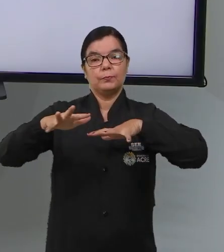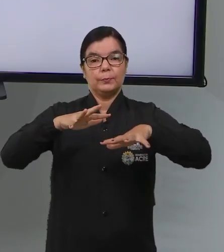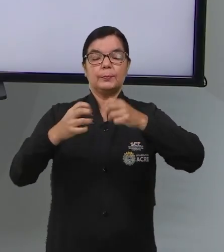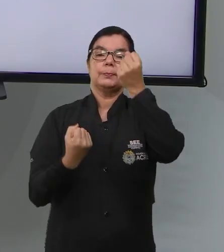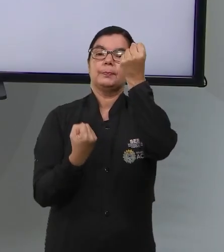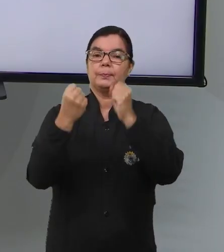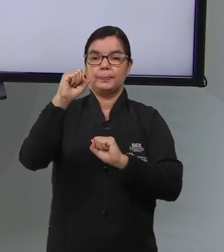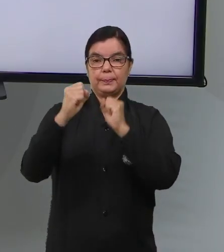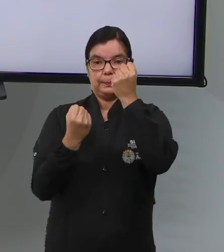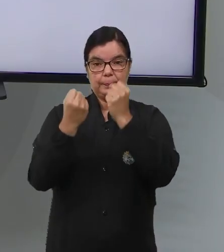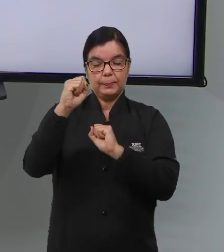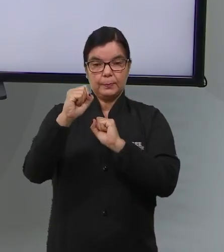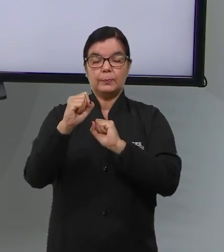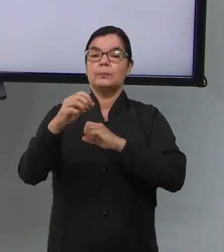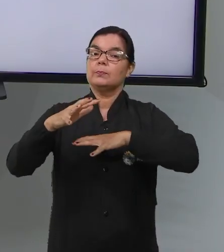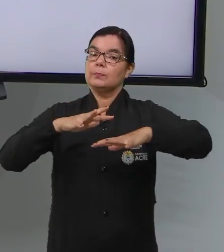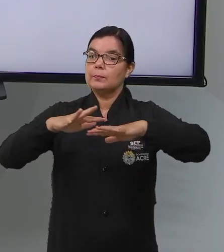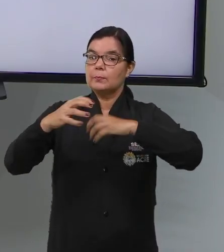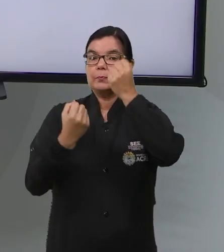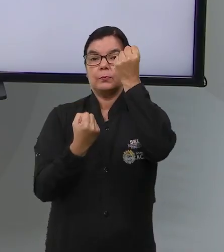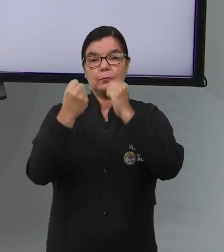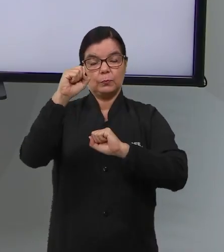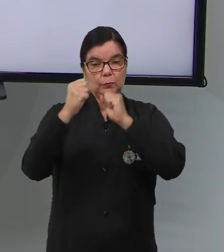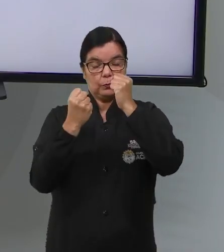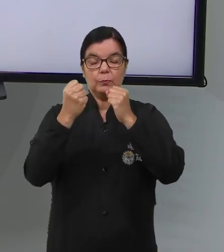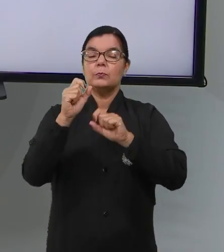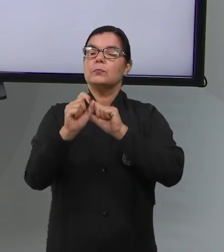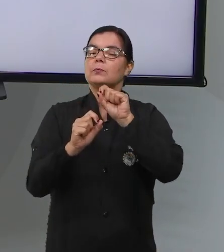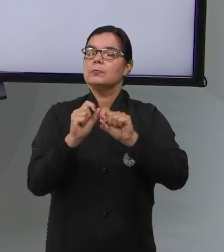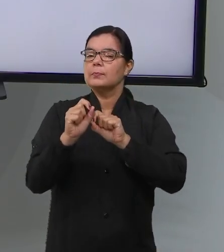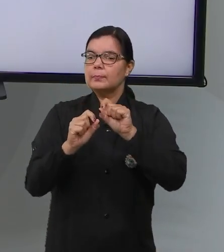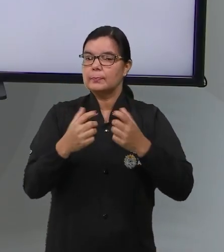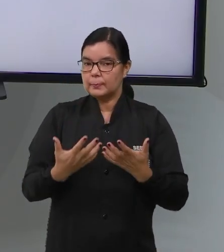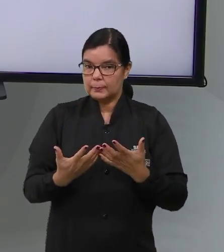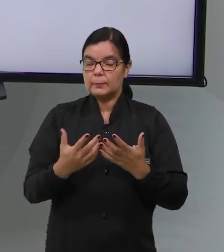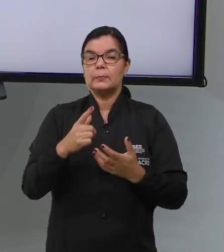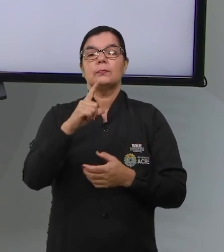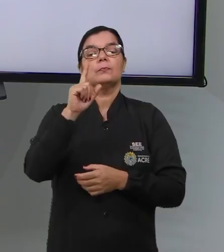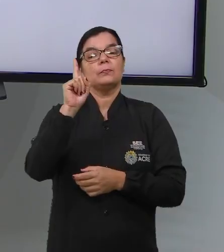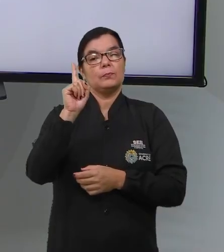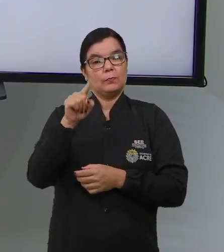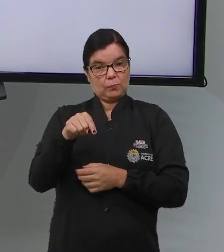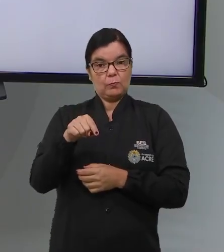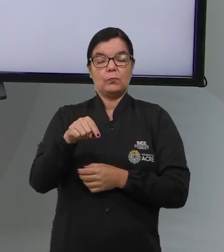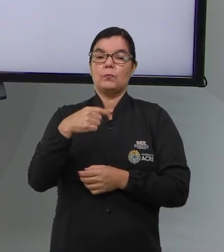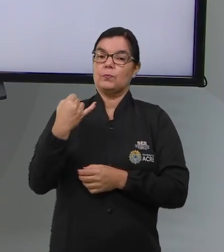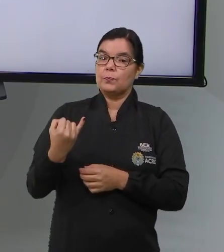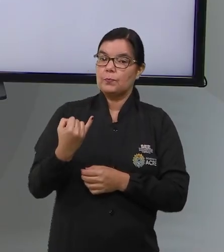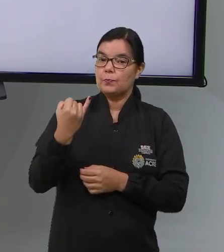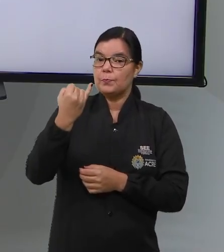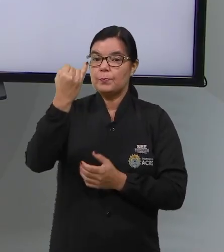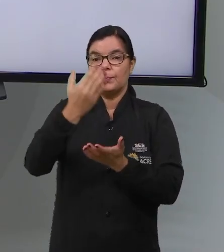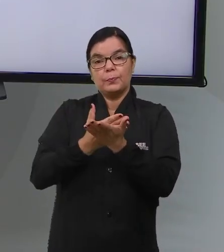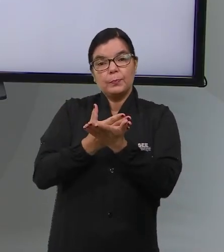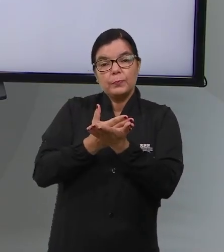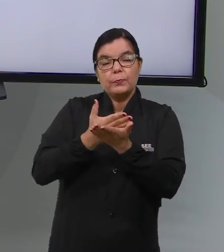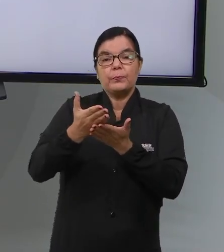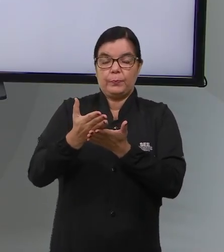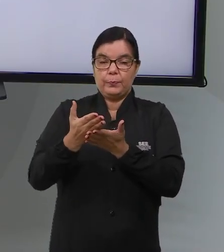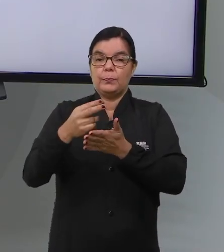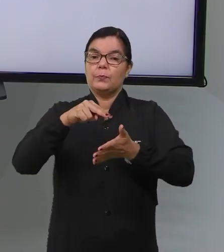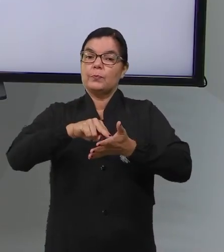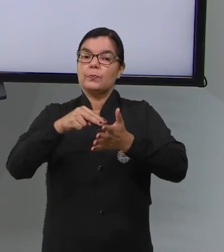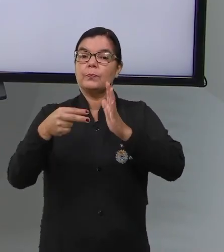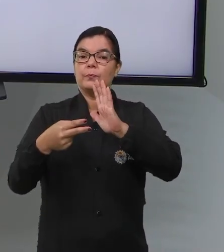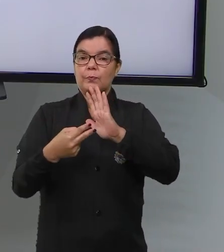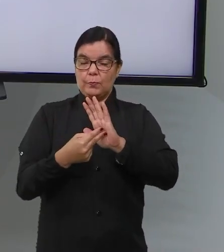Industrial. A Revolução Industrial, sem sombra de dúvidas, ela foi o ponto de partida no sentido